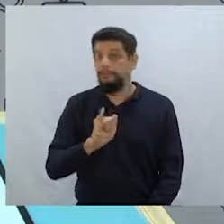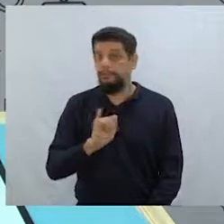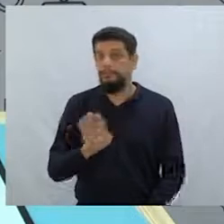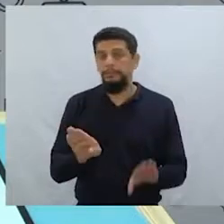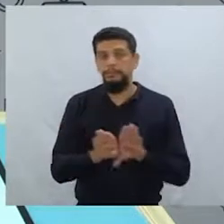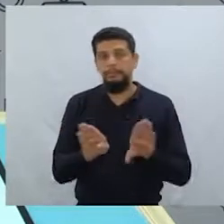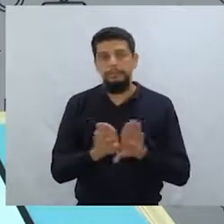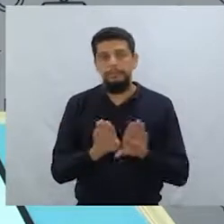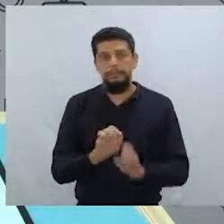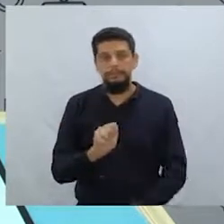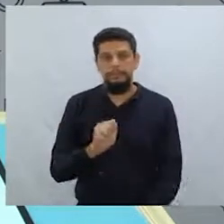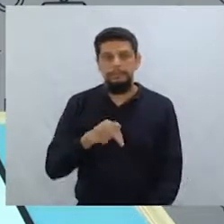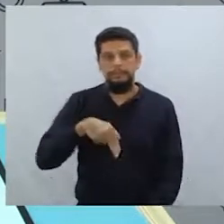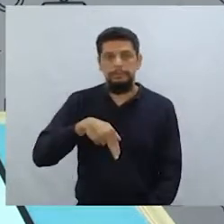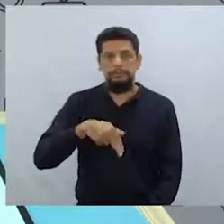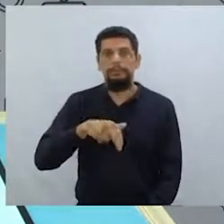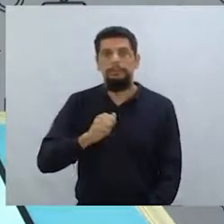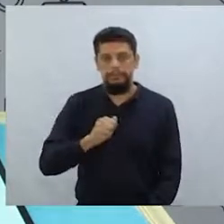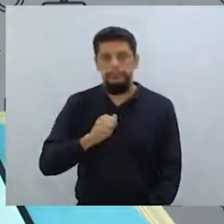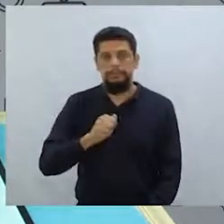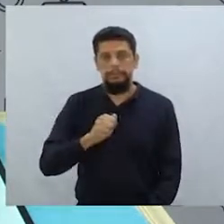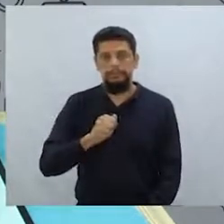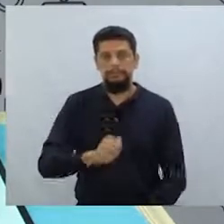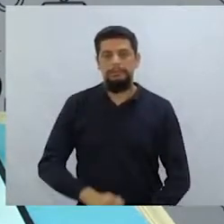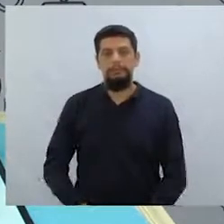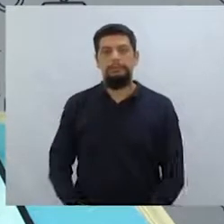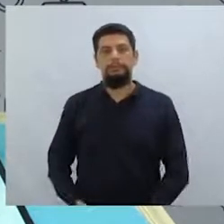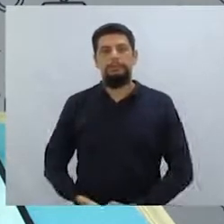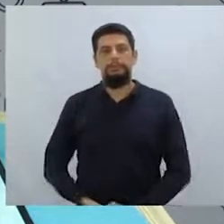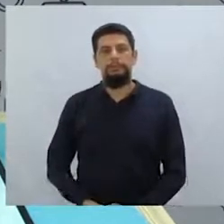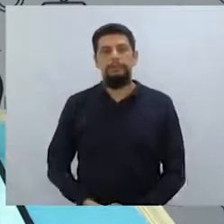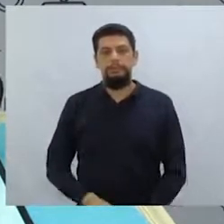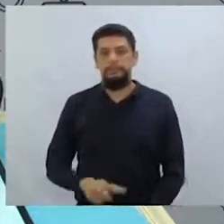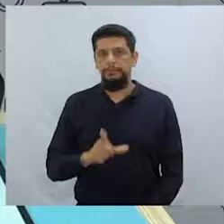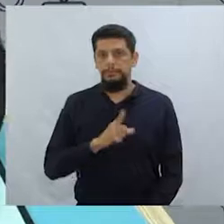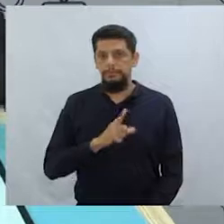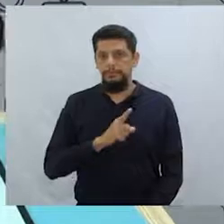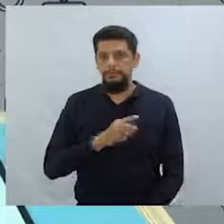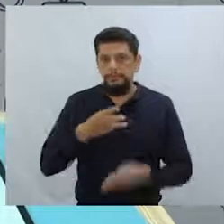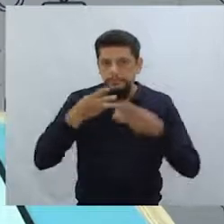quem mais? E a Ana Letícia.